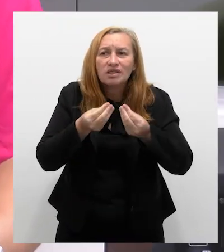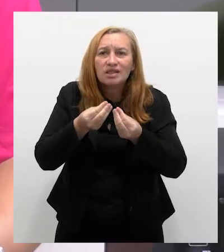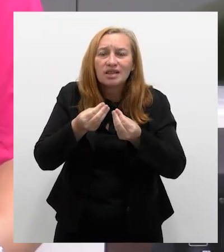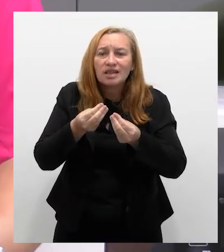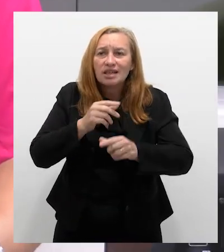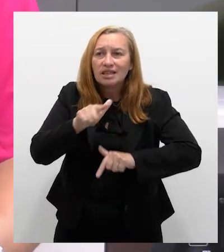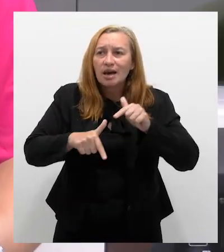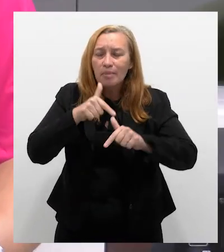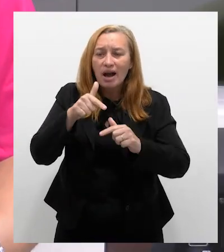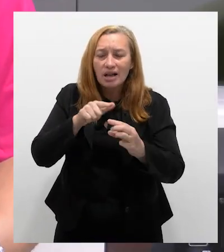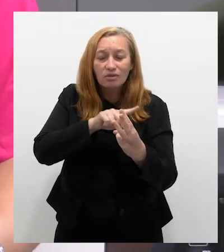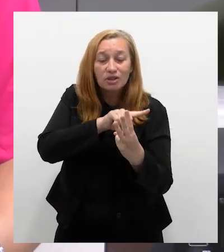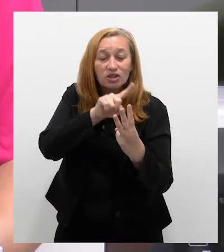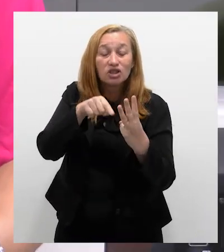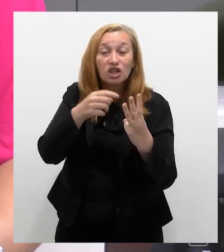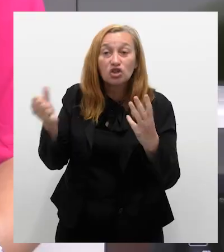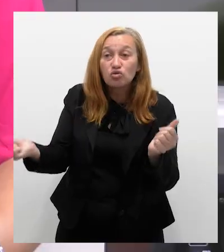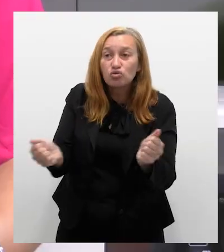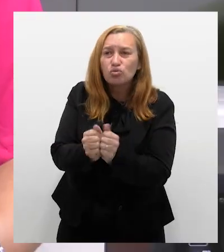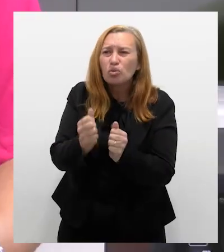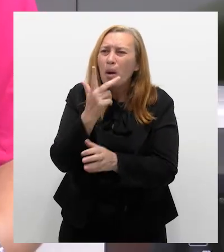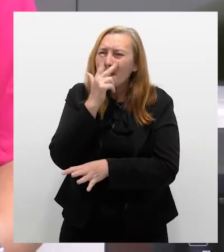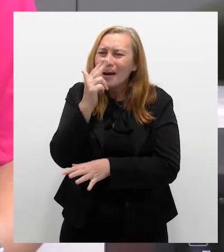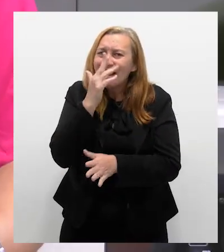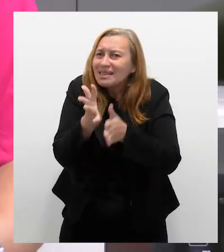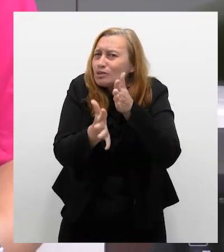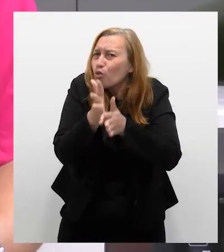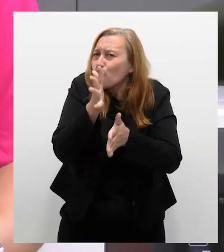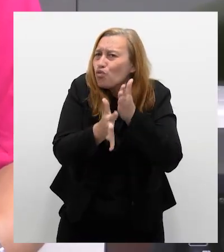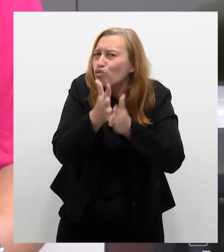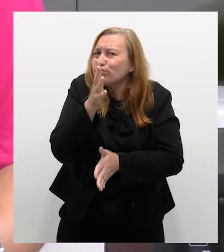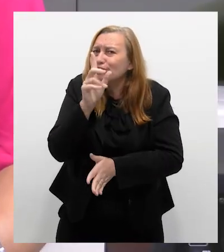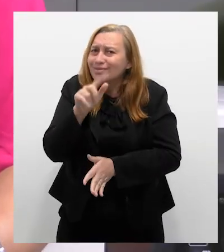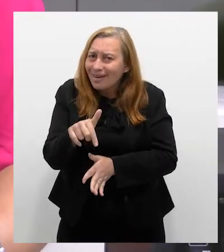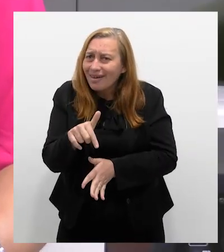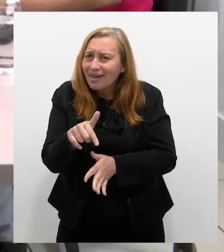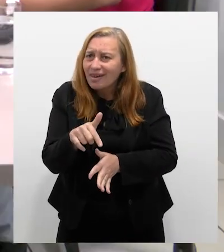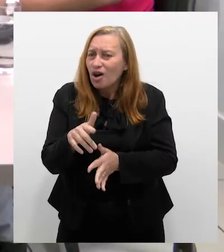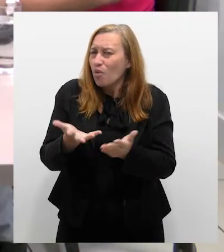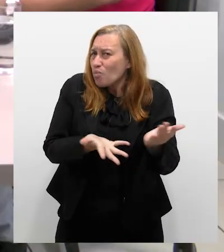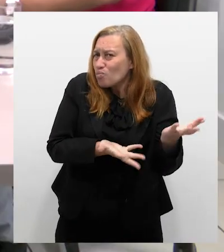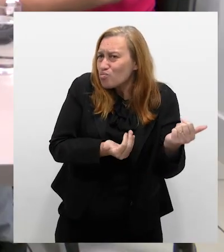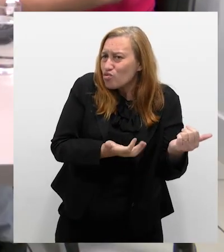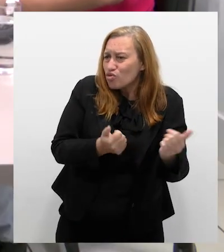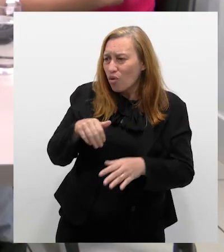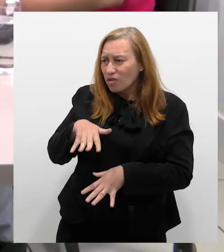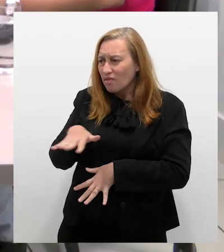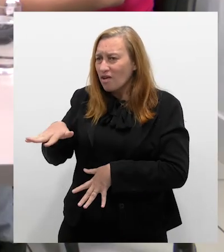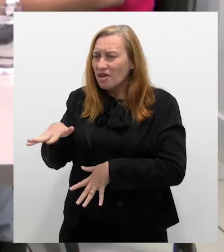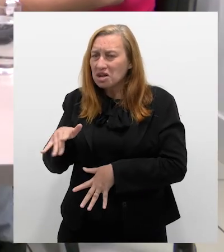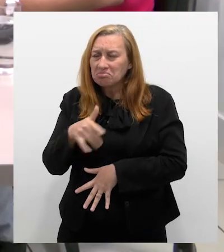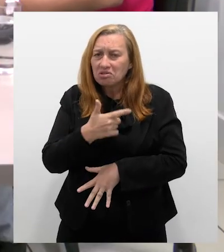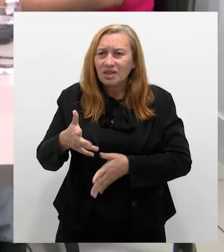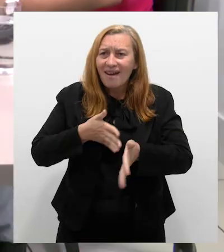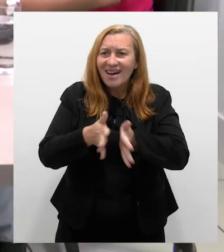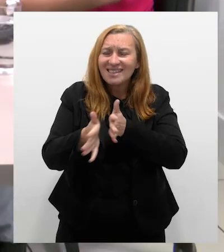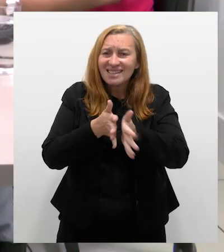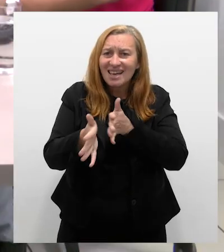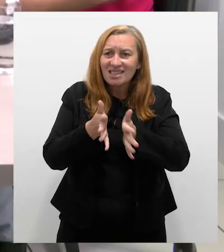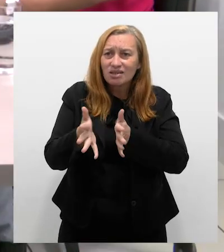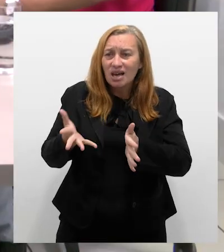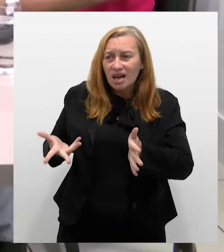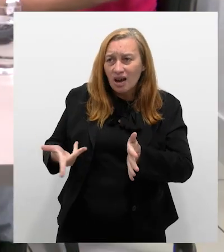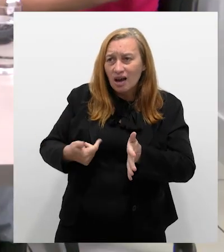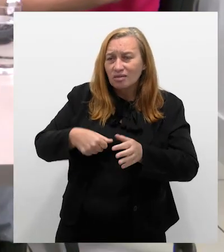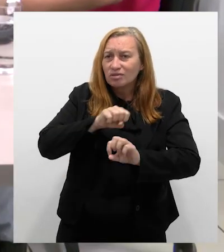com essas três coisas juntas? Porque parece tão complexo, né? Ainda mais Sim, para o jovem da comunidade que não tem acesso àquela educação de